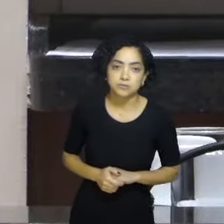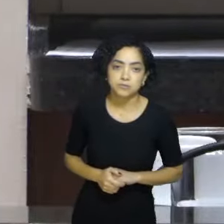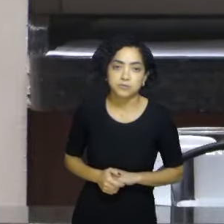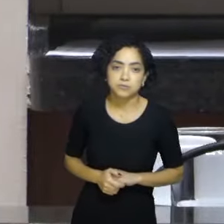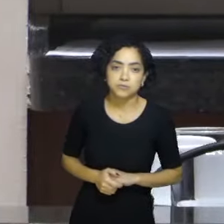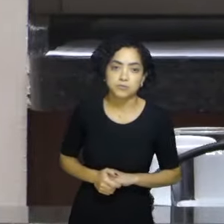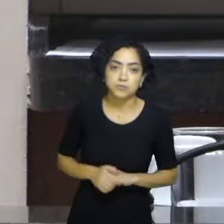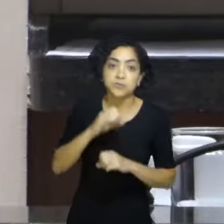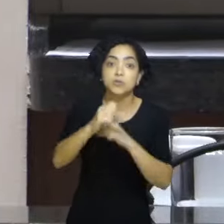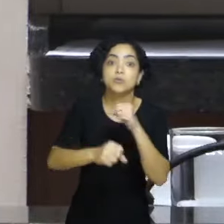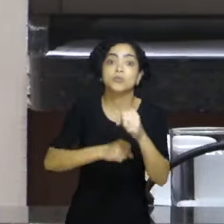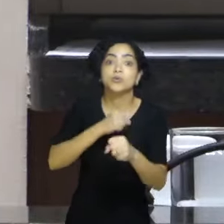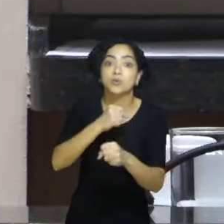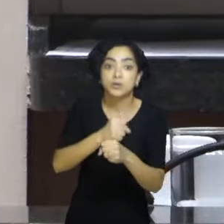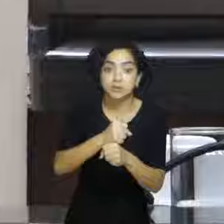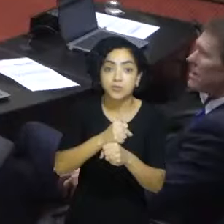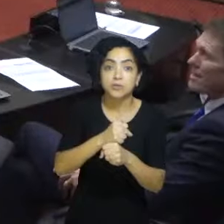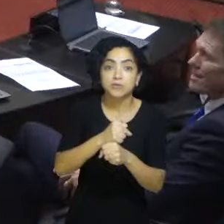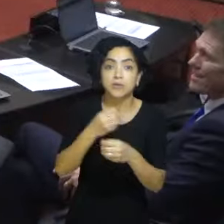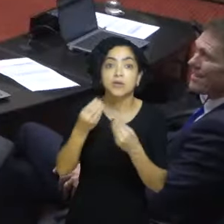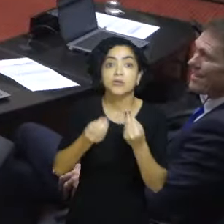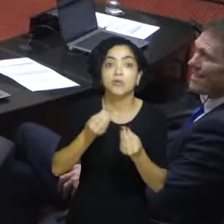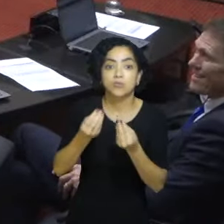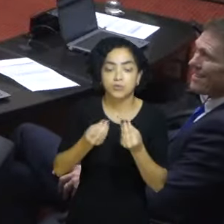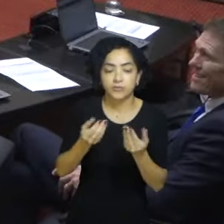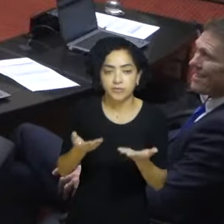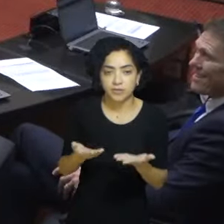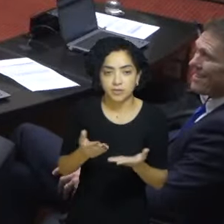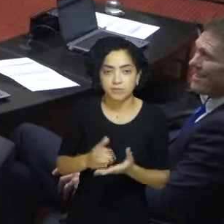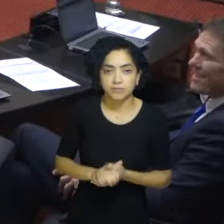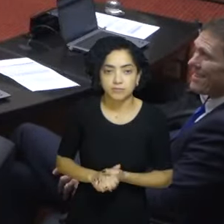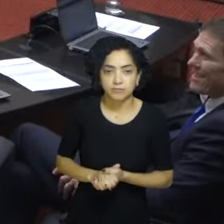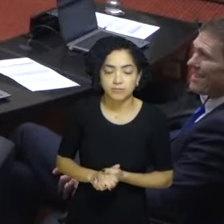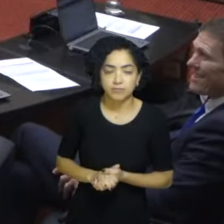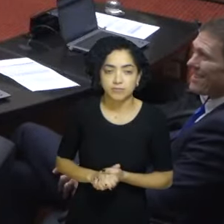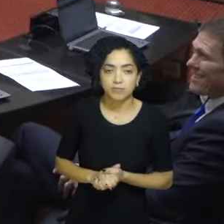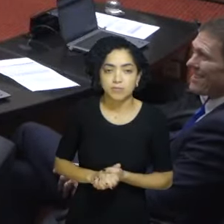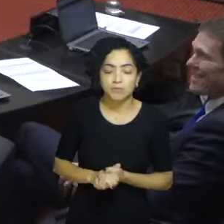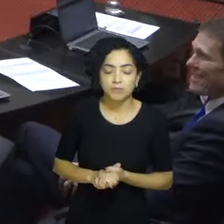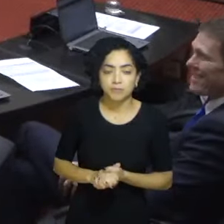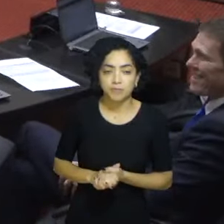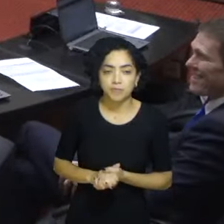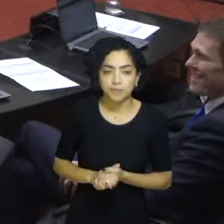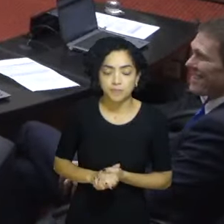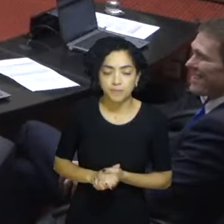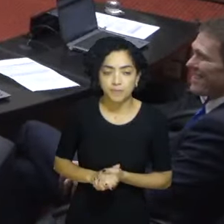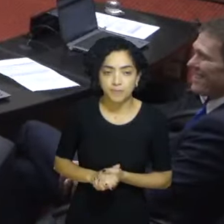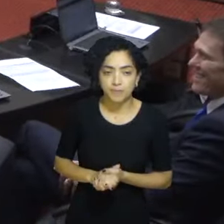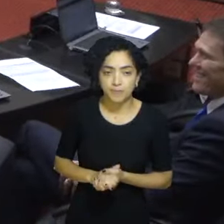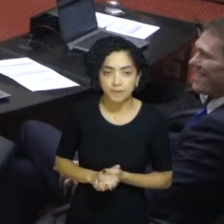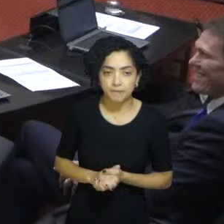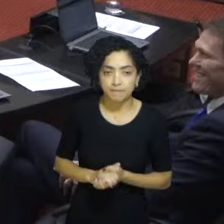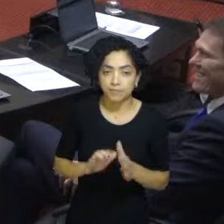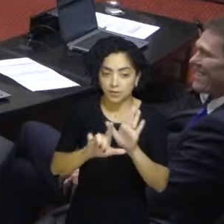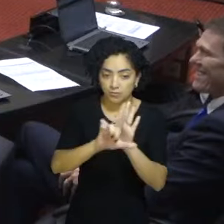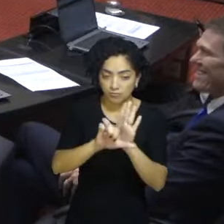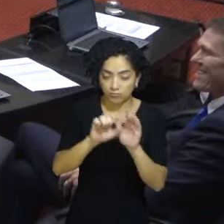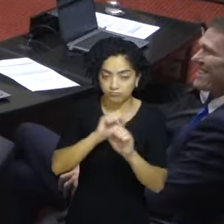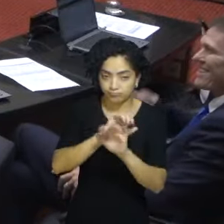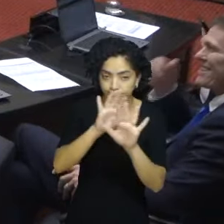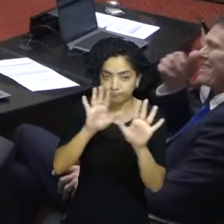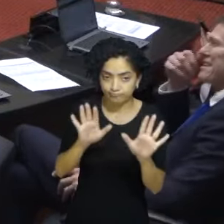que vem também, na qualidade do próximo prefeito? Estendo a pergunta também para o ano que vem. A lei é clara, é